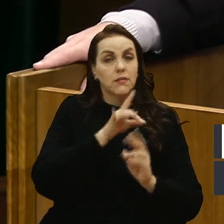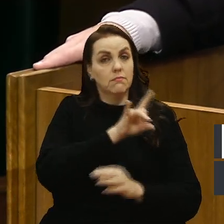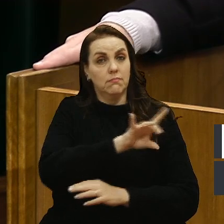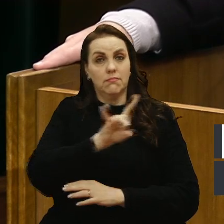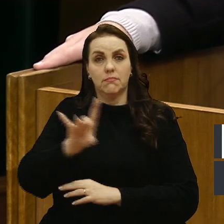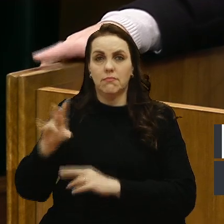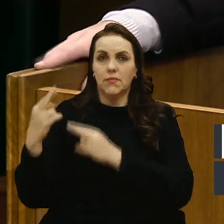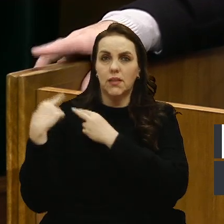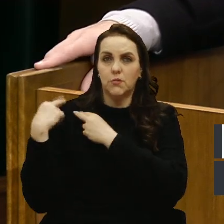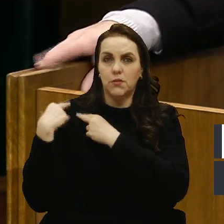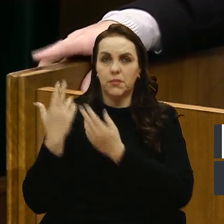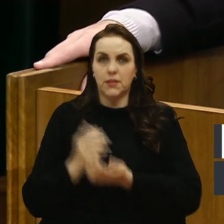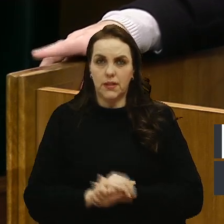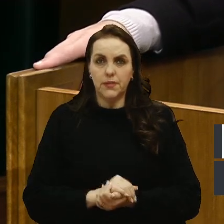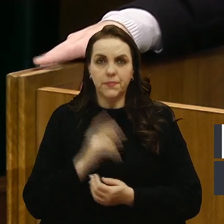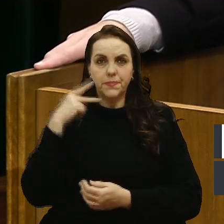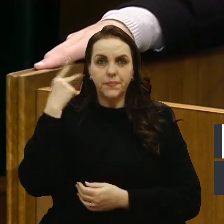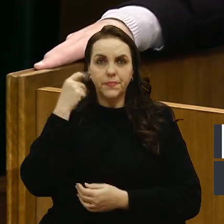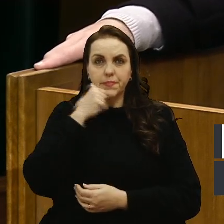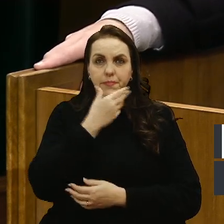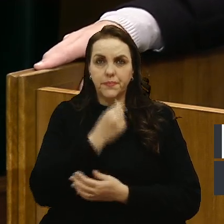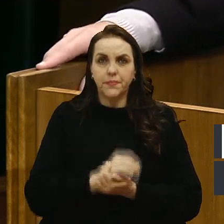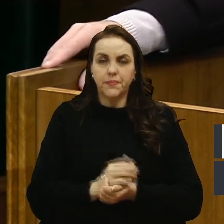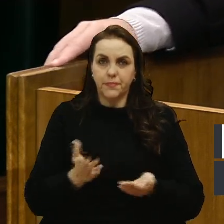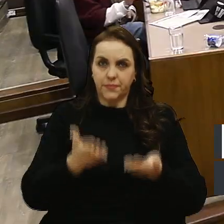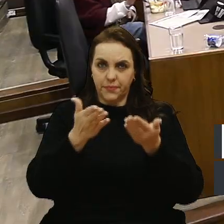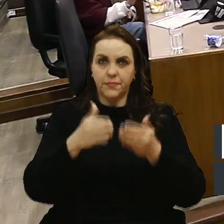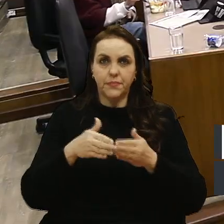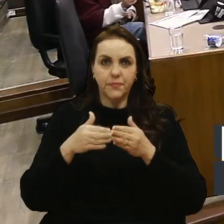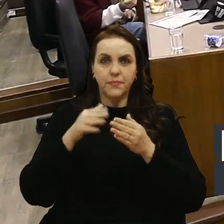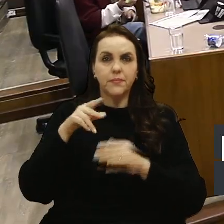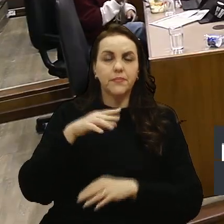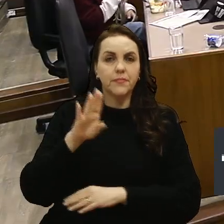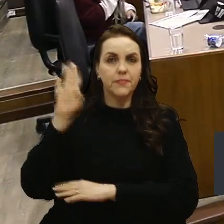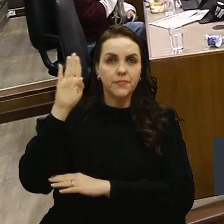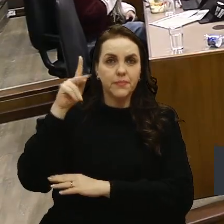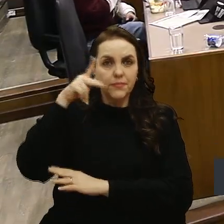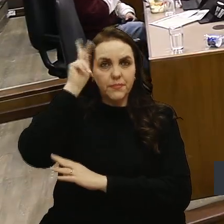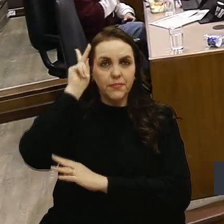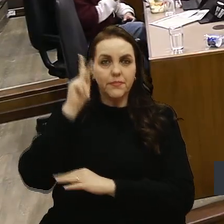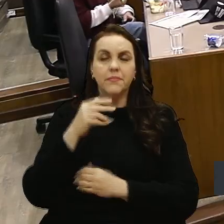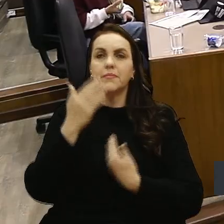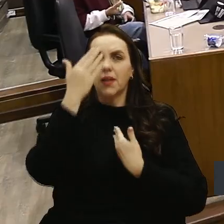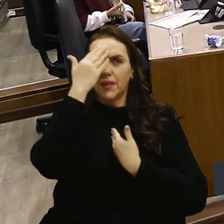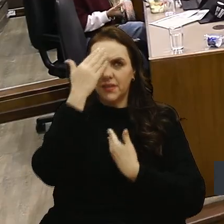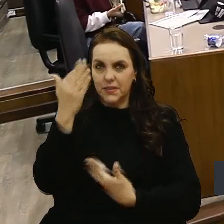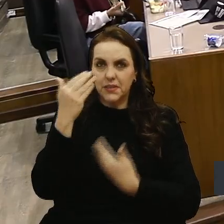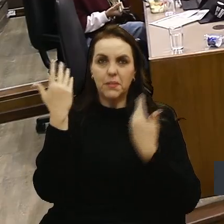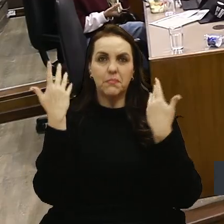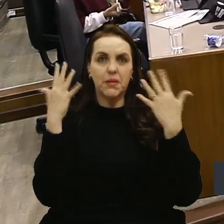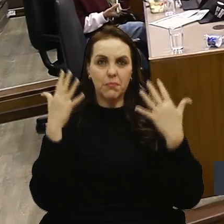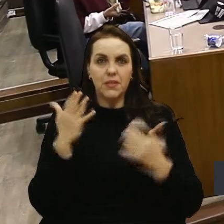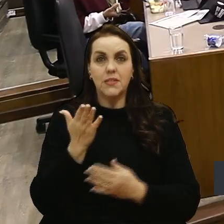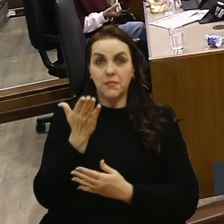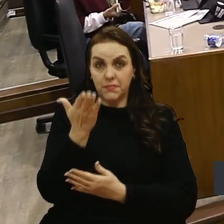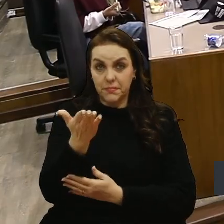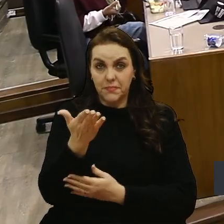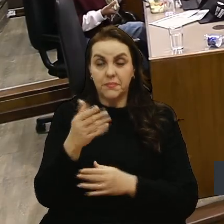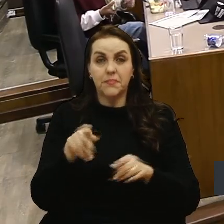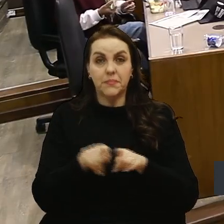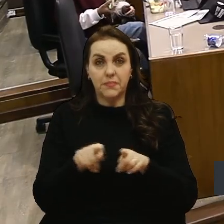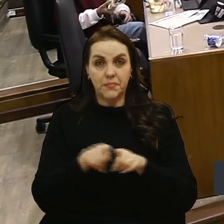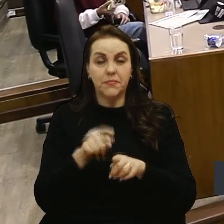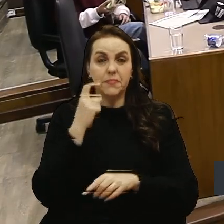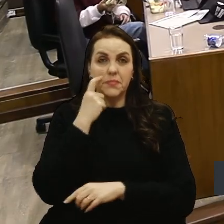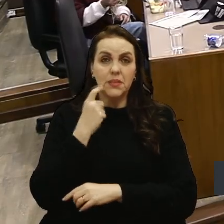vereador. Sua parte, vereador Iago Morandi. Passando para agradecer, parabenizar o senhor, não só o senhor, mas os vereadores que cuidaram